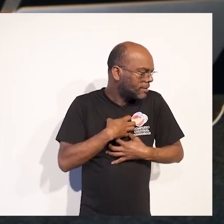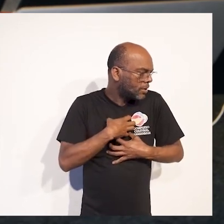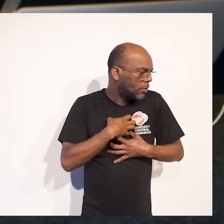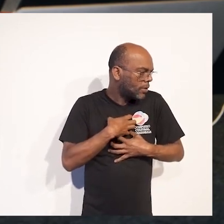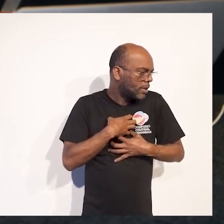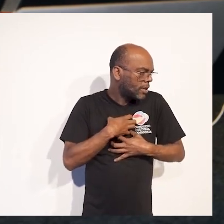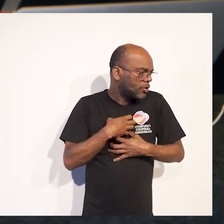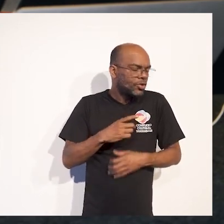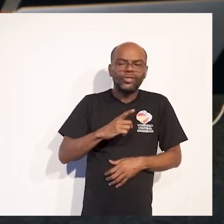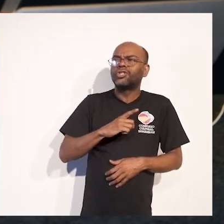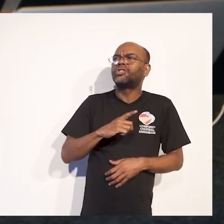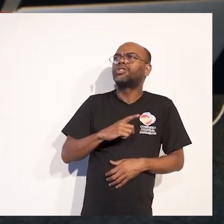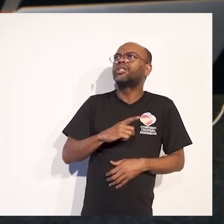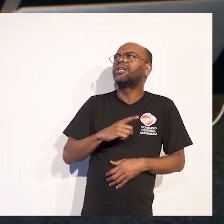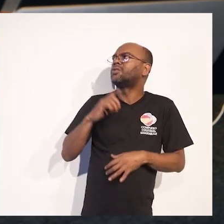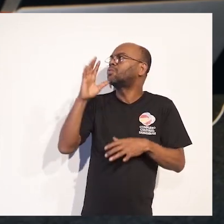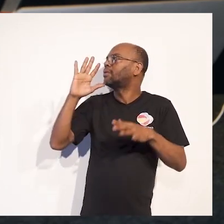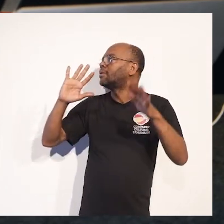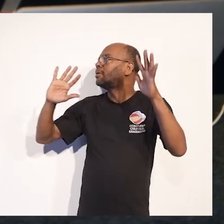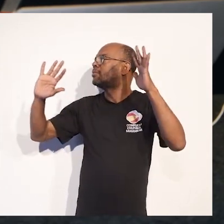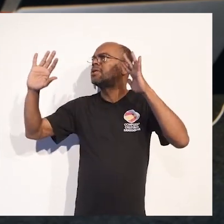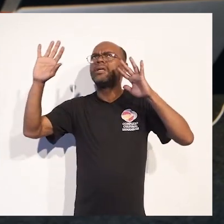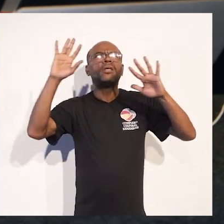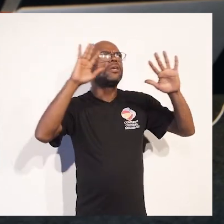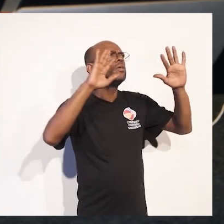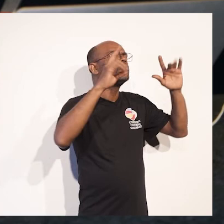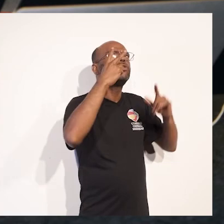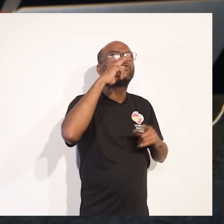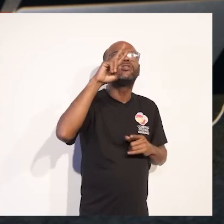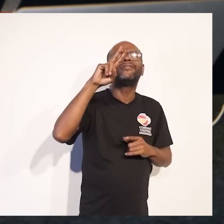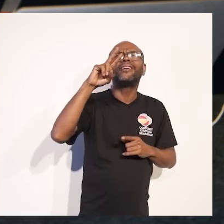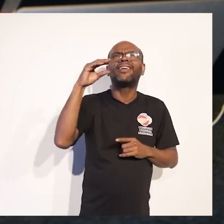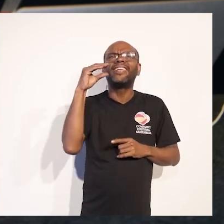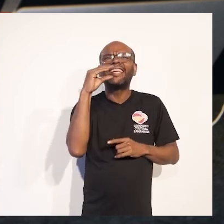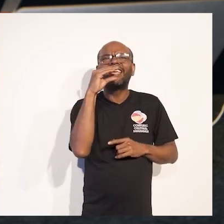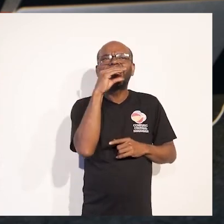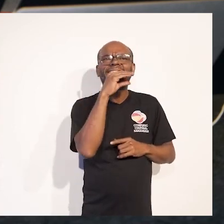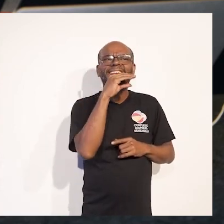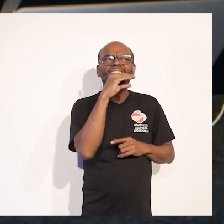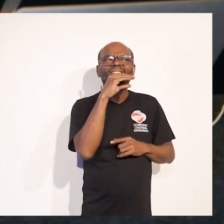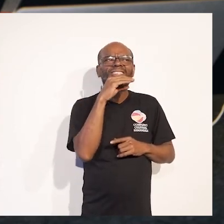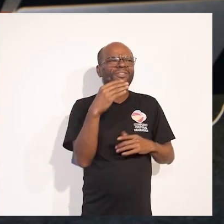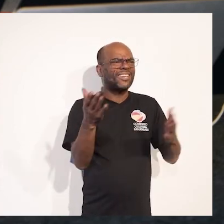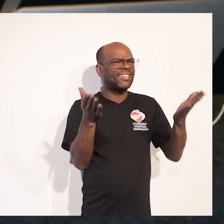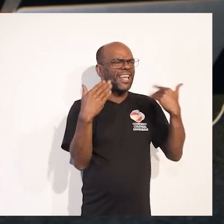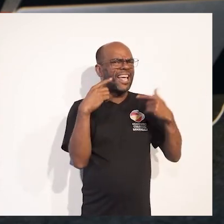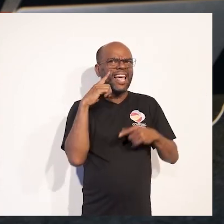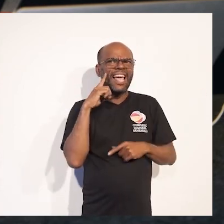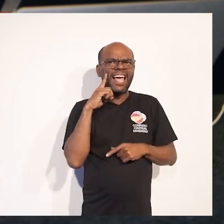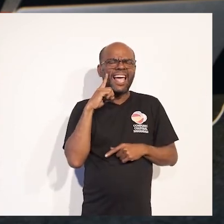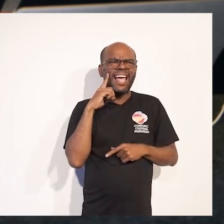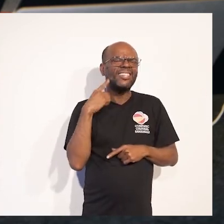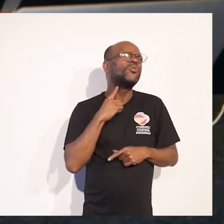tem do ambiente, que quando a gente vê um ambiente quente, está ligado muito à poeira,